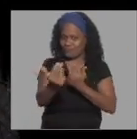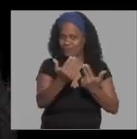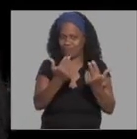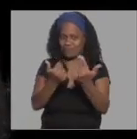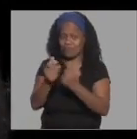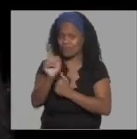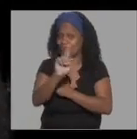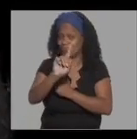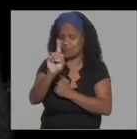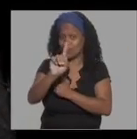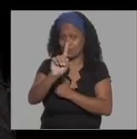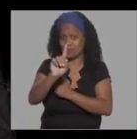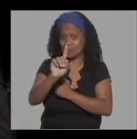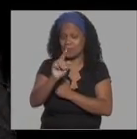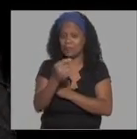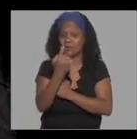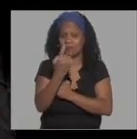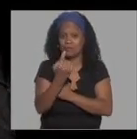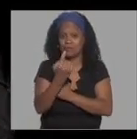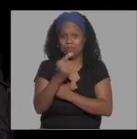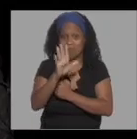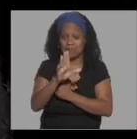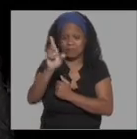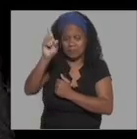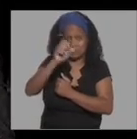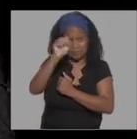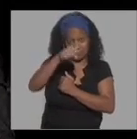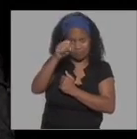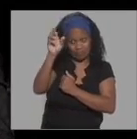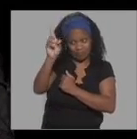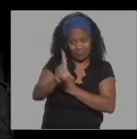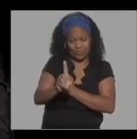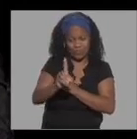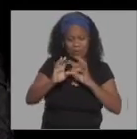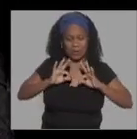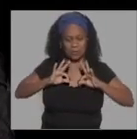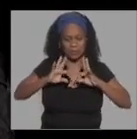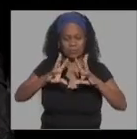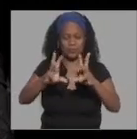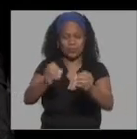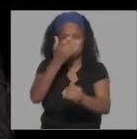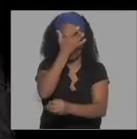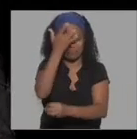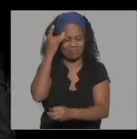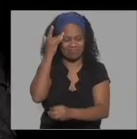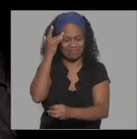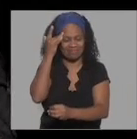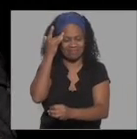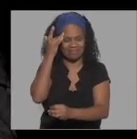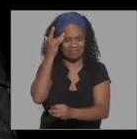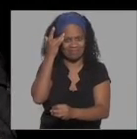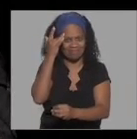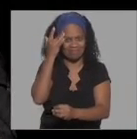não são privilégios e sim direitos de qualquer pessoa